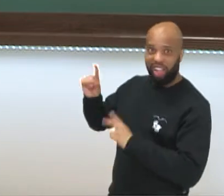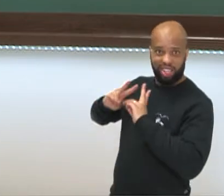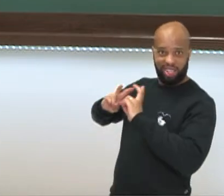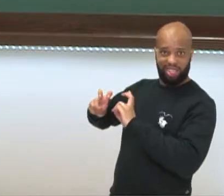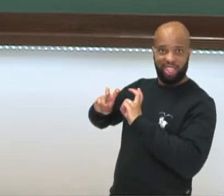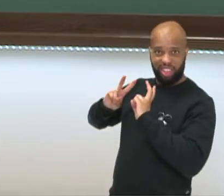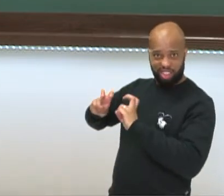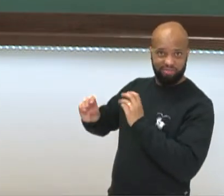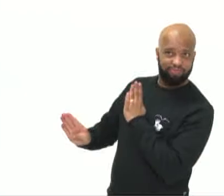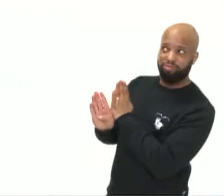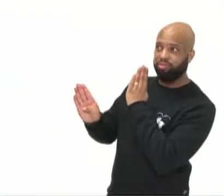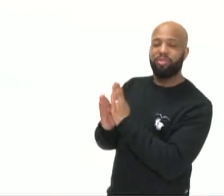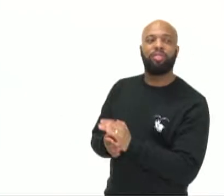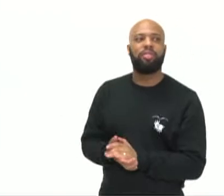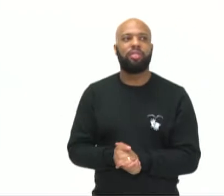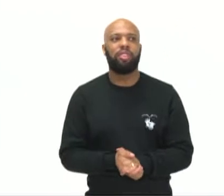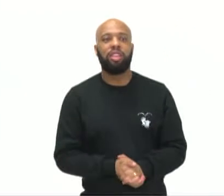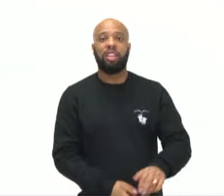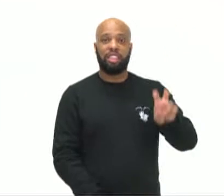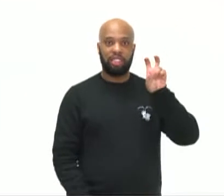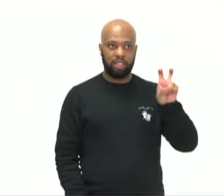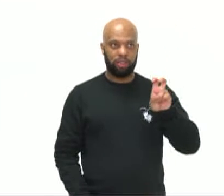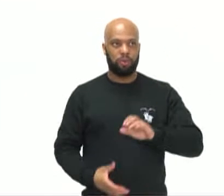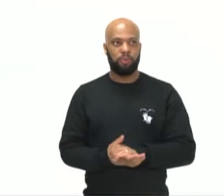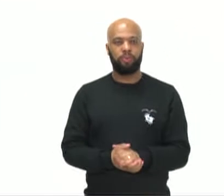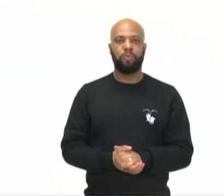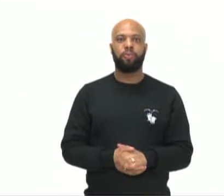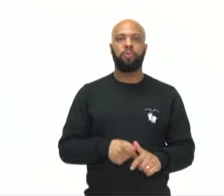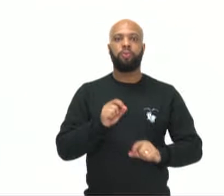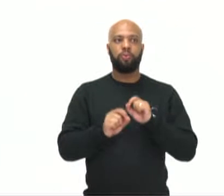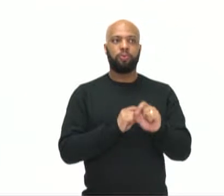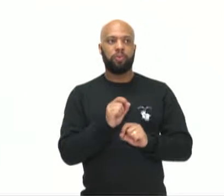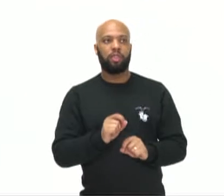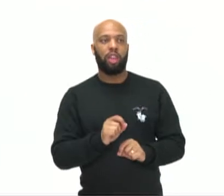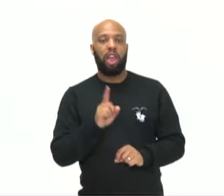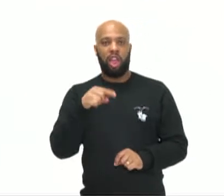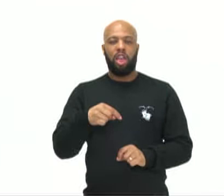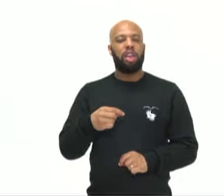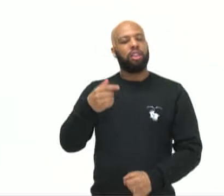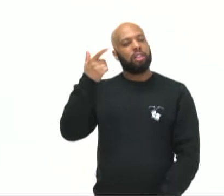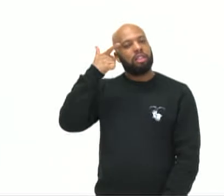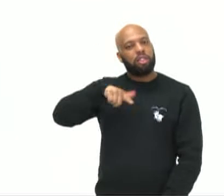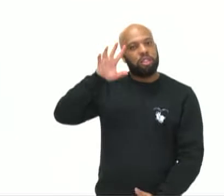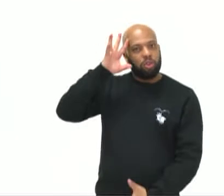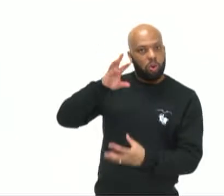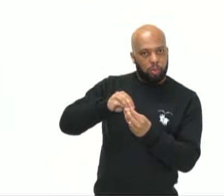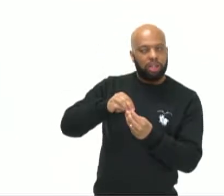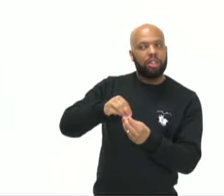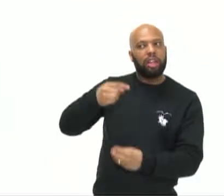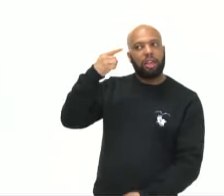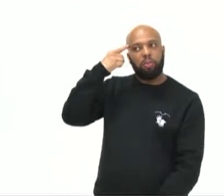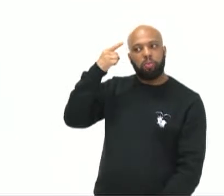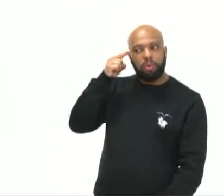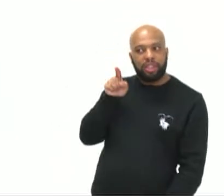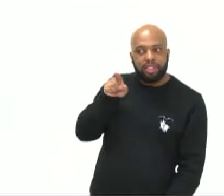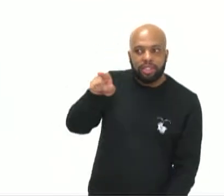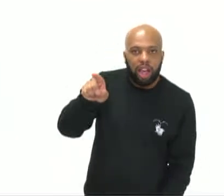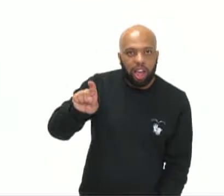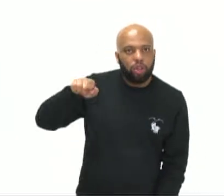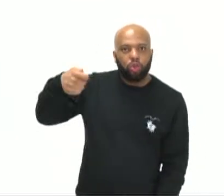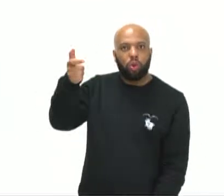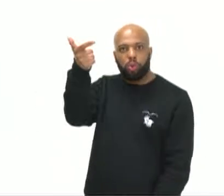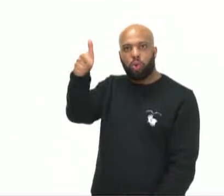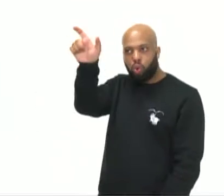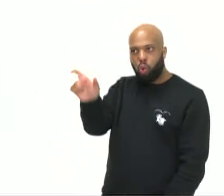dessas? 5. Interpessoal, capacidade de entender as intenções e os desejos dos outros e, consequentemente, de